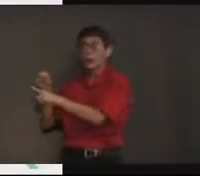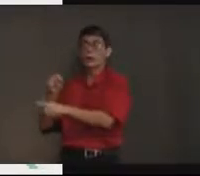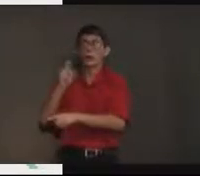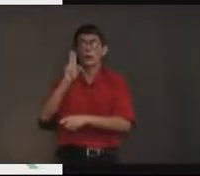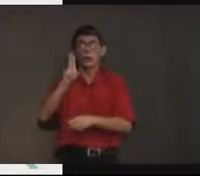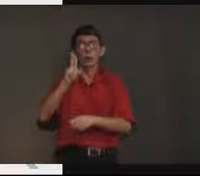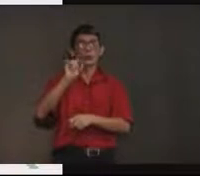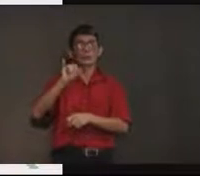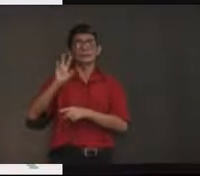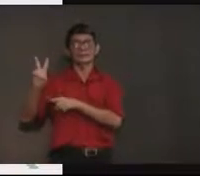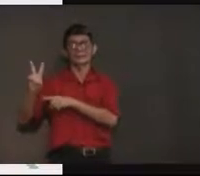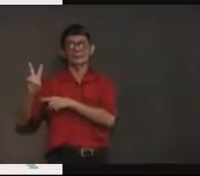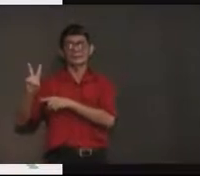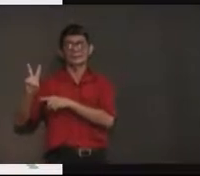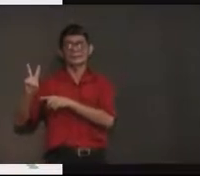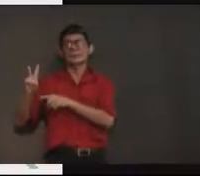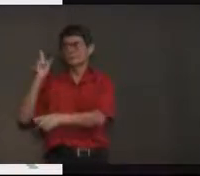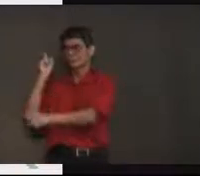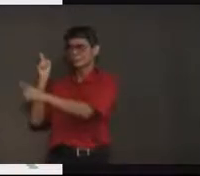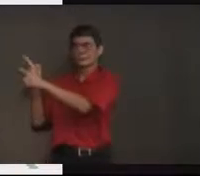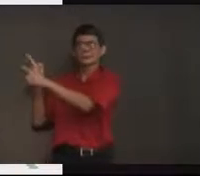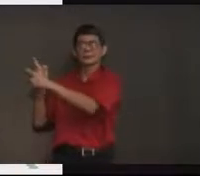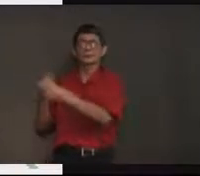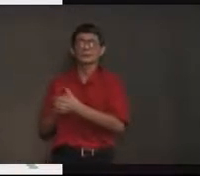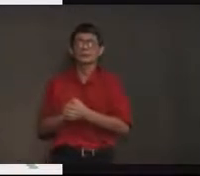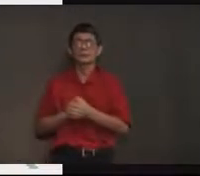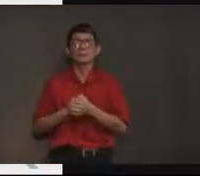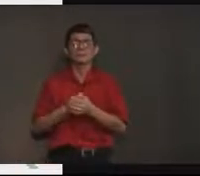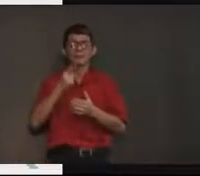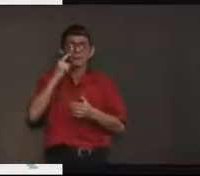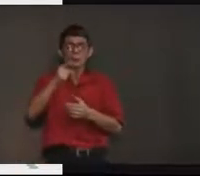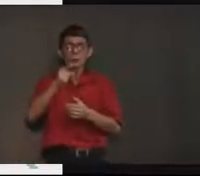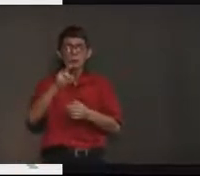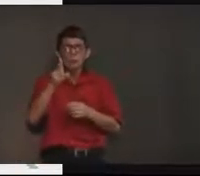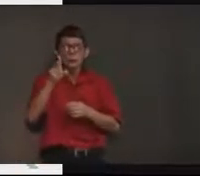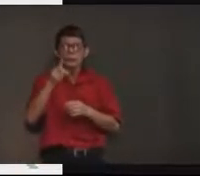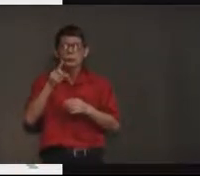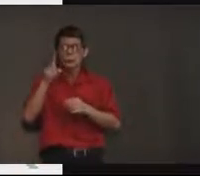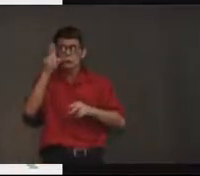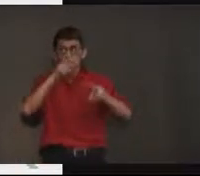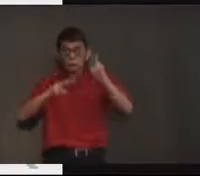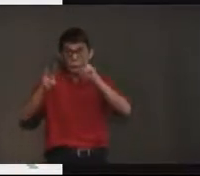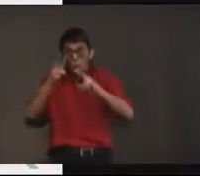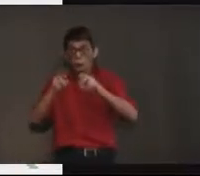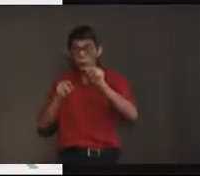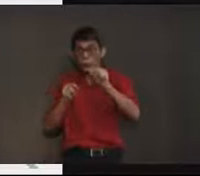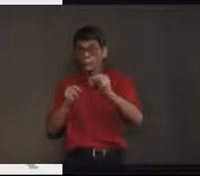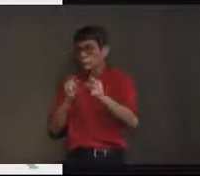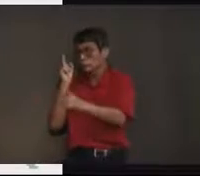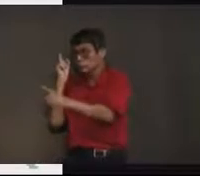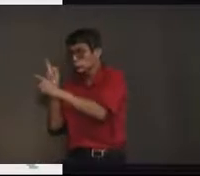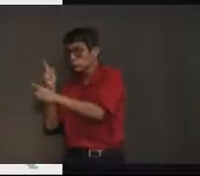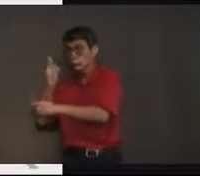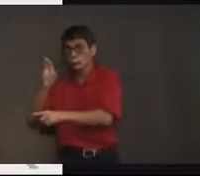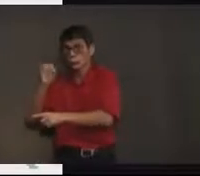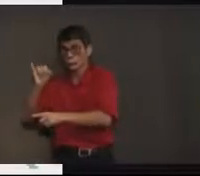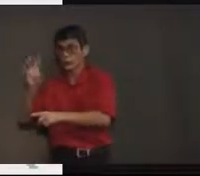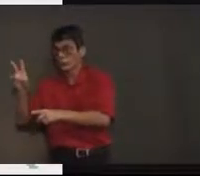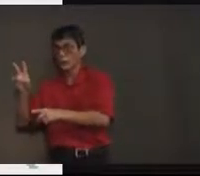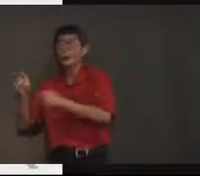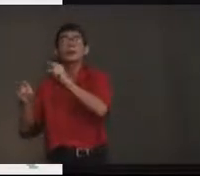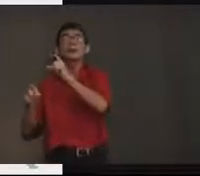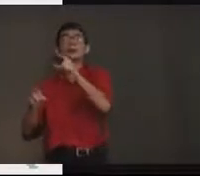elitico então é uma visualização bem bacana do que você está encontrando o e ver na hora que você resolva a